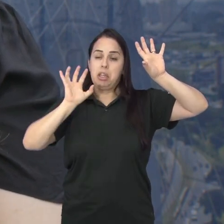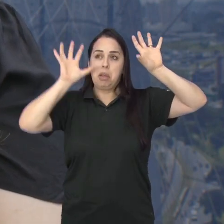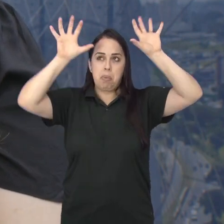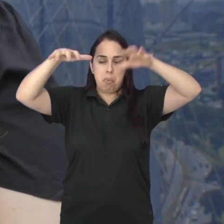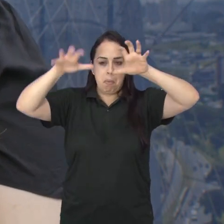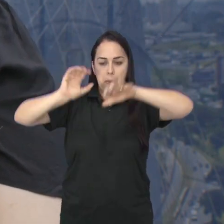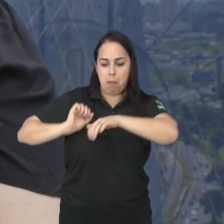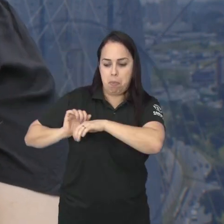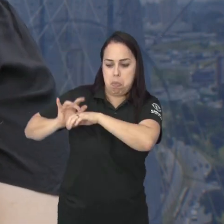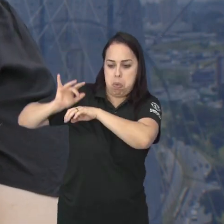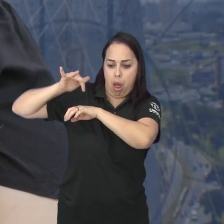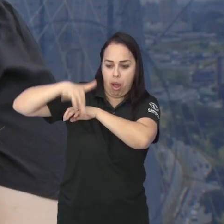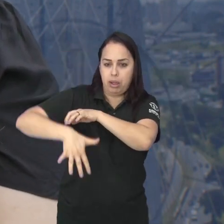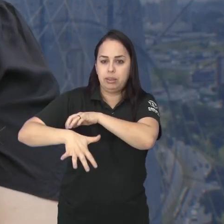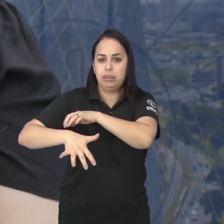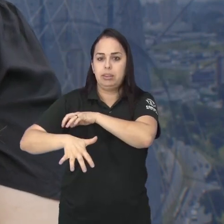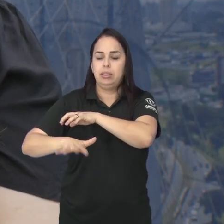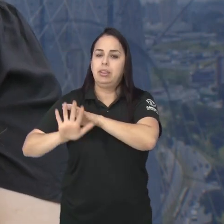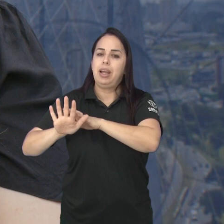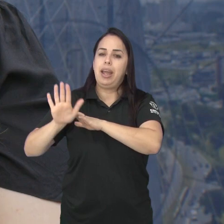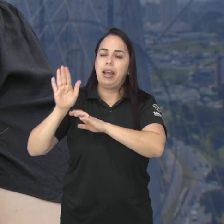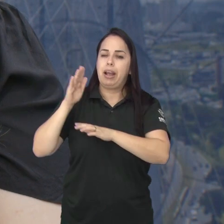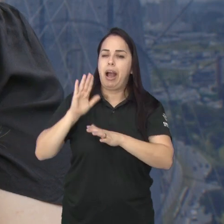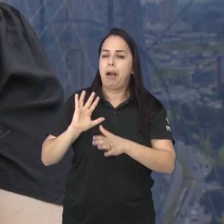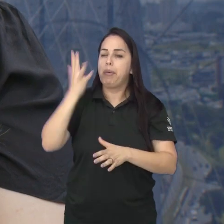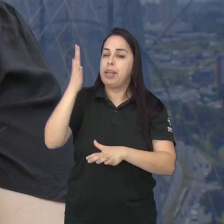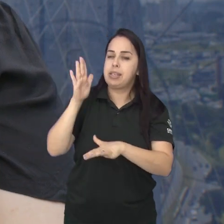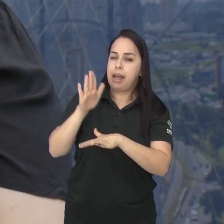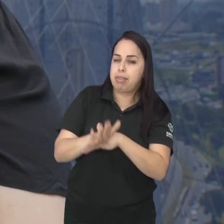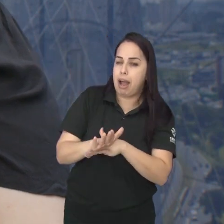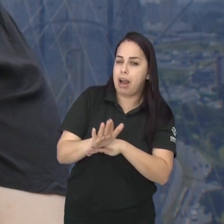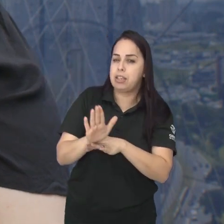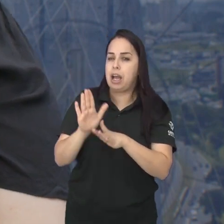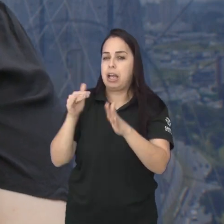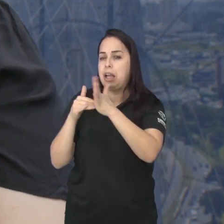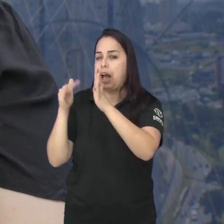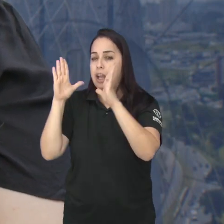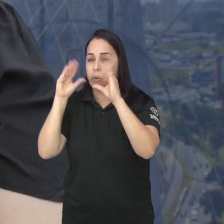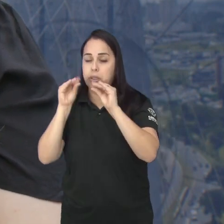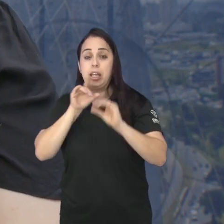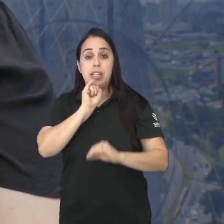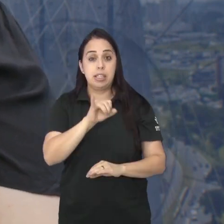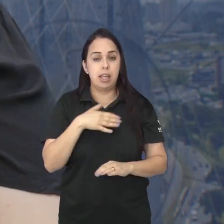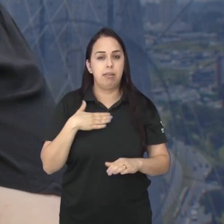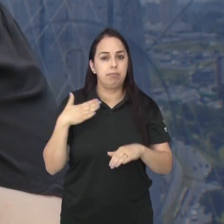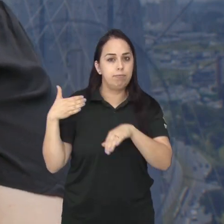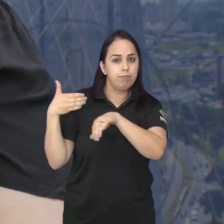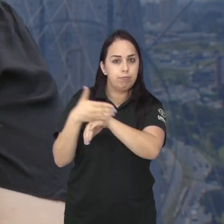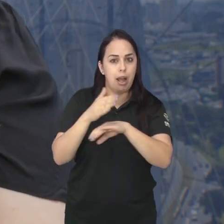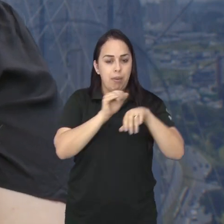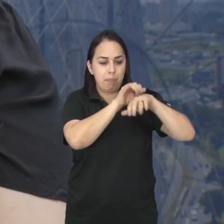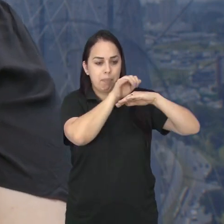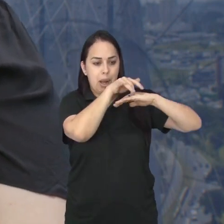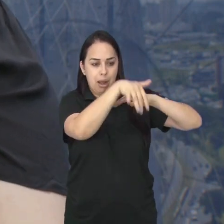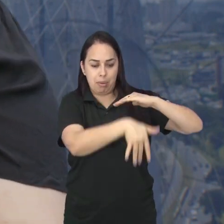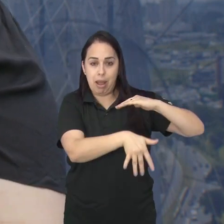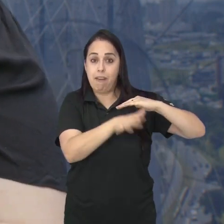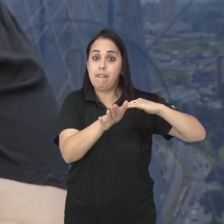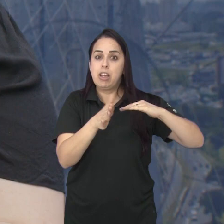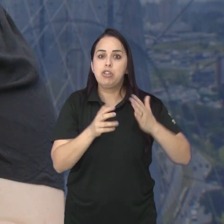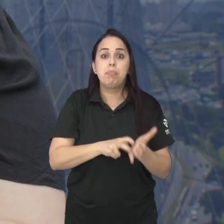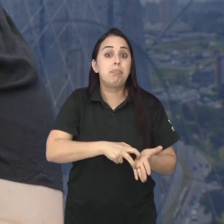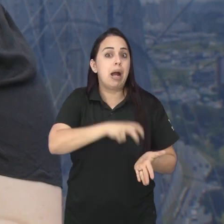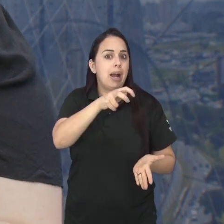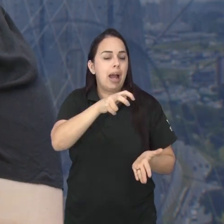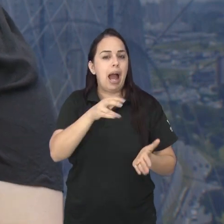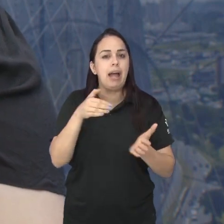essas quedas d'água, elas geralmente acontecem no meio da tarde para o final. Então, se for para a cachoeira, vamos procurar ir ali no